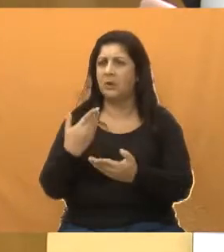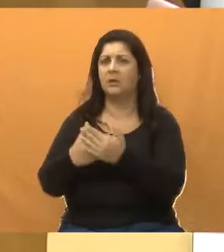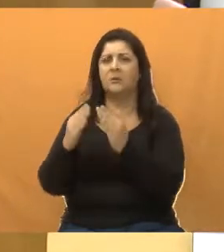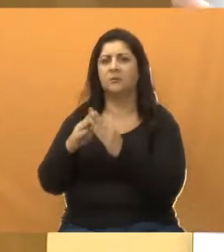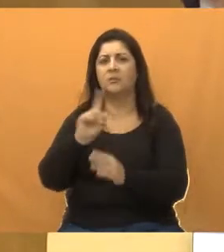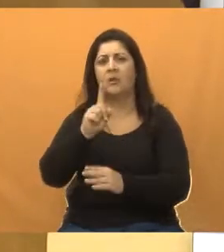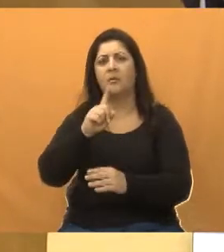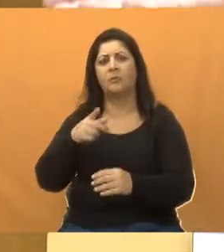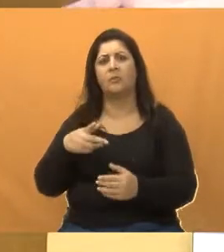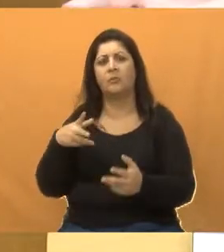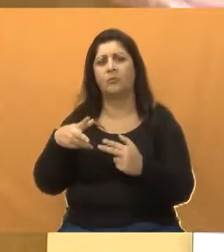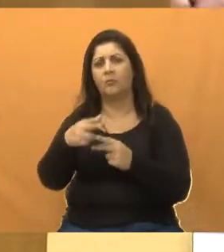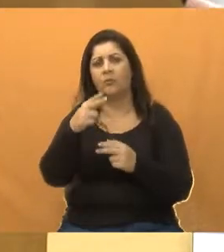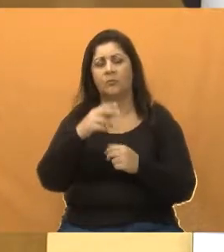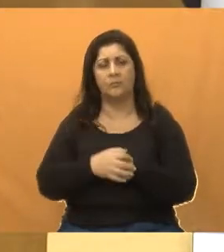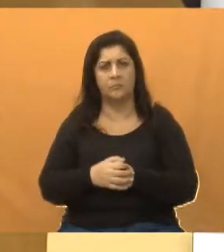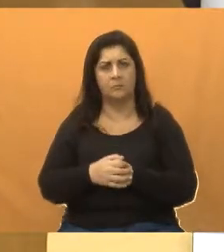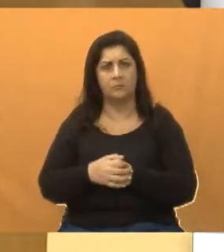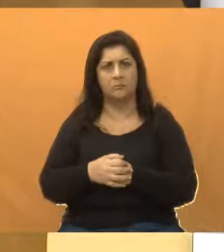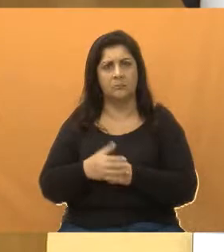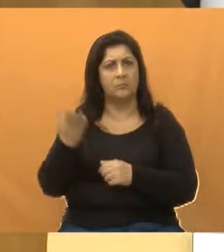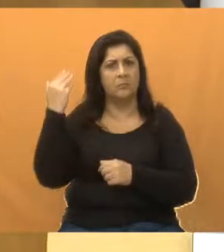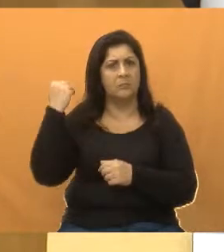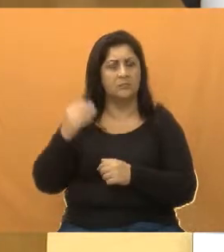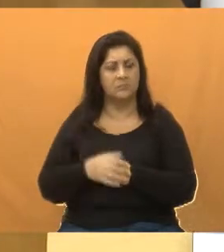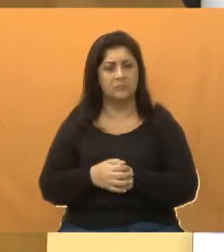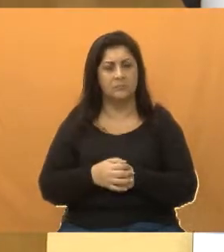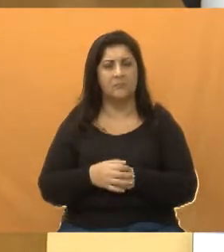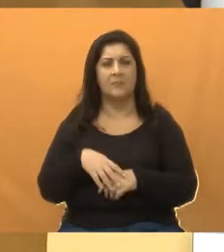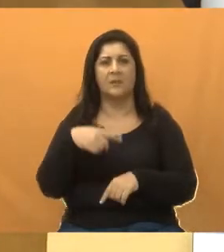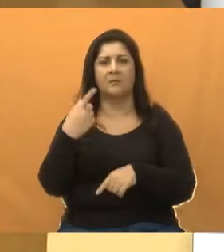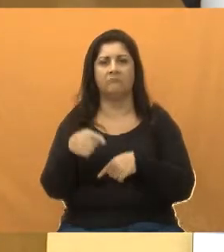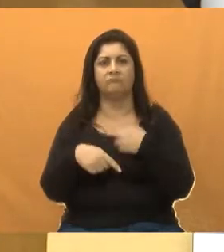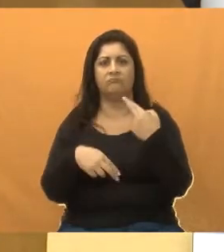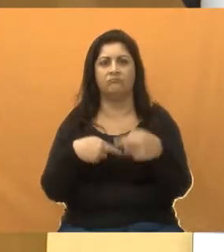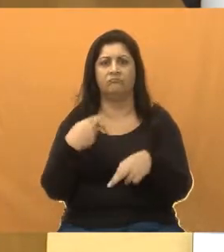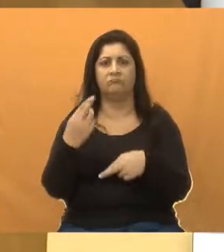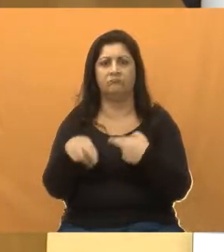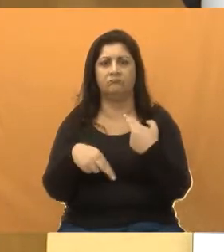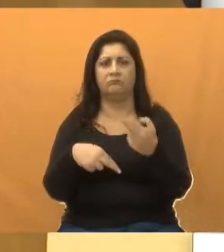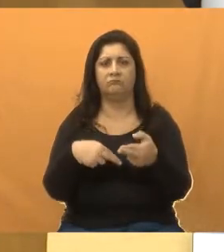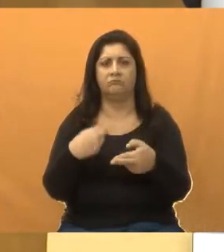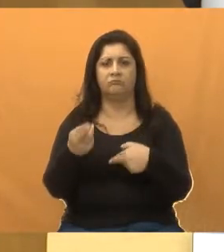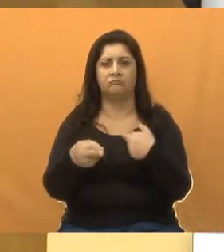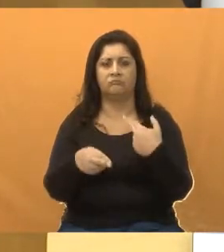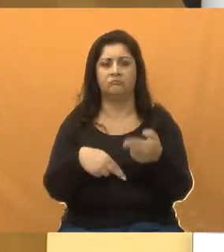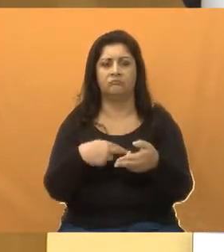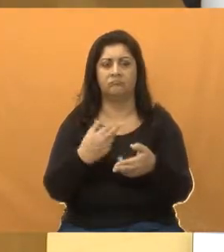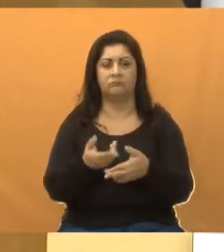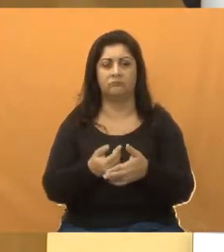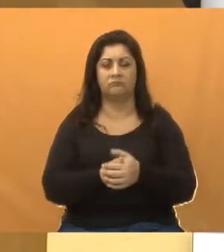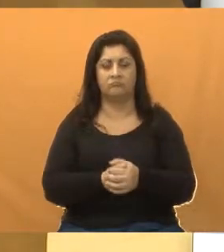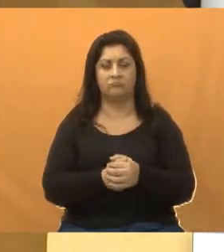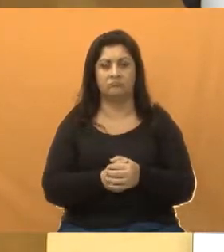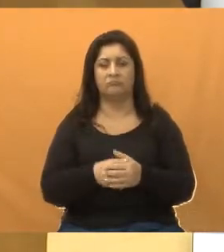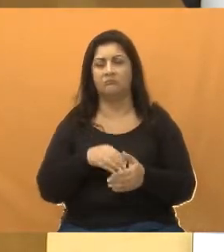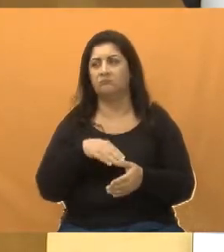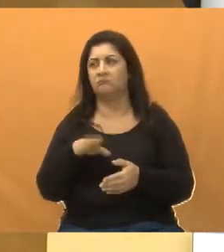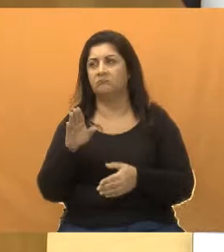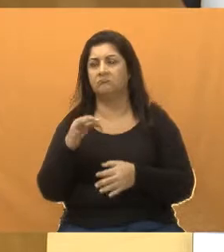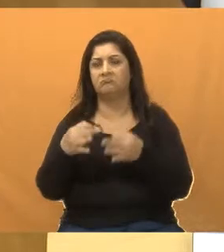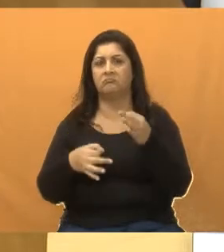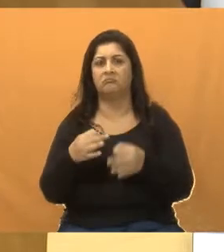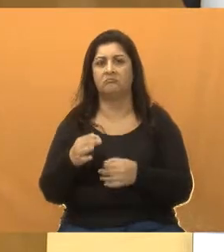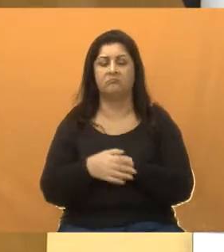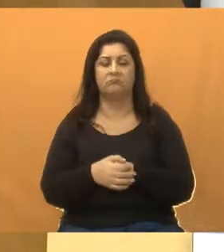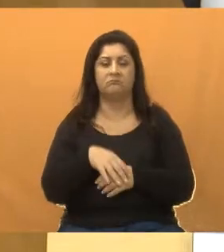das escolas no passado? Aí deixa enrolando, vai indo, vai para a justiça e